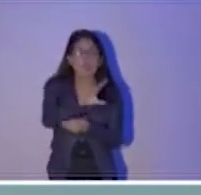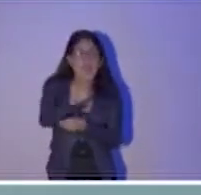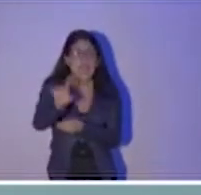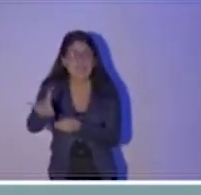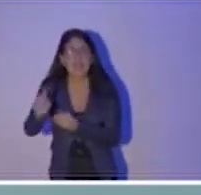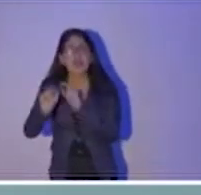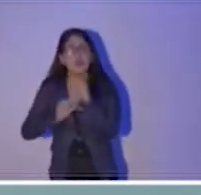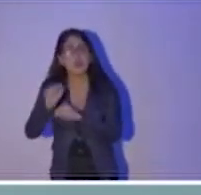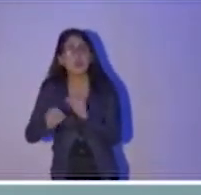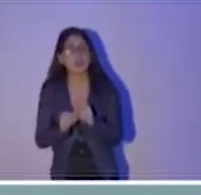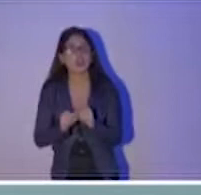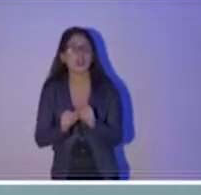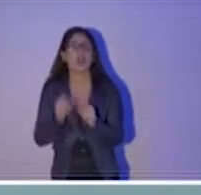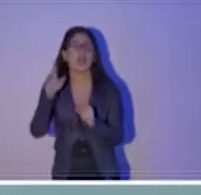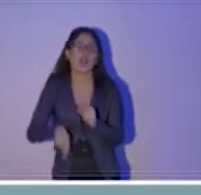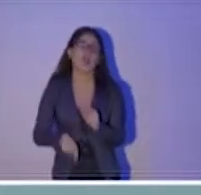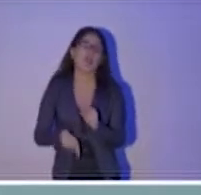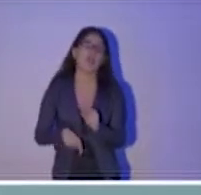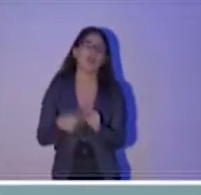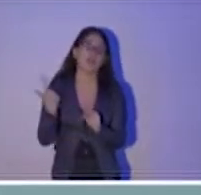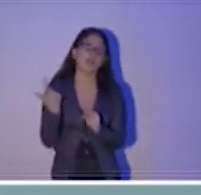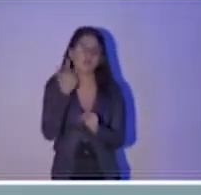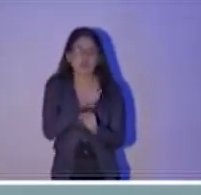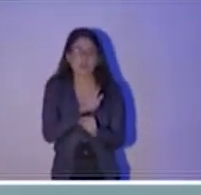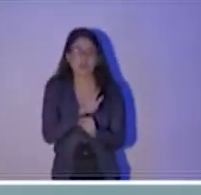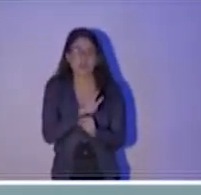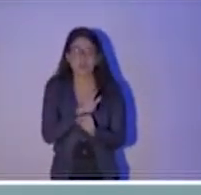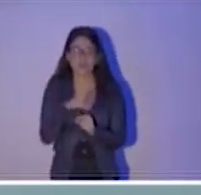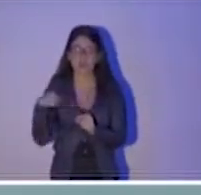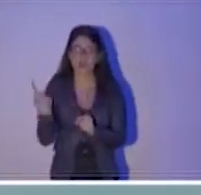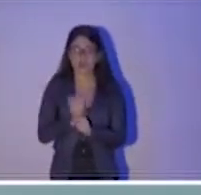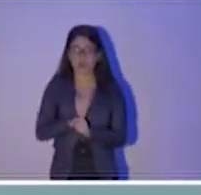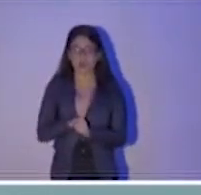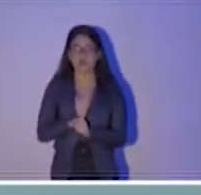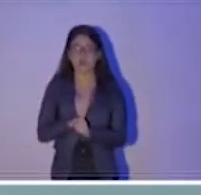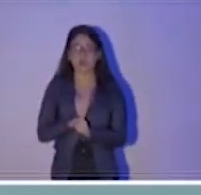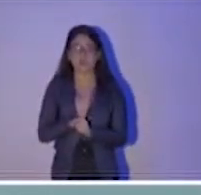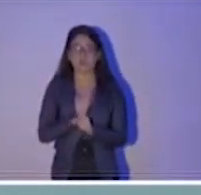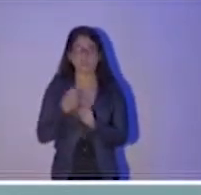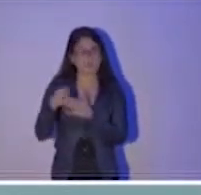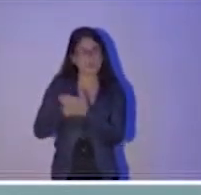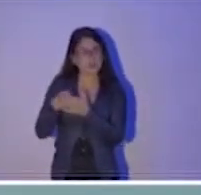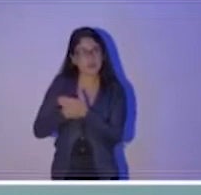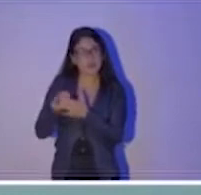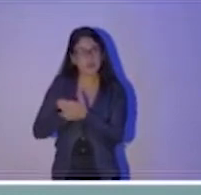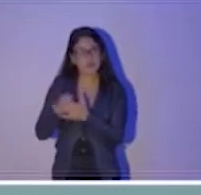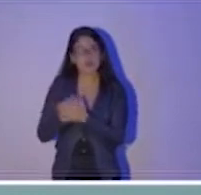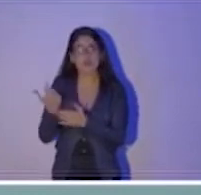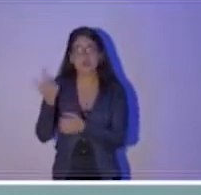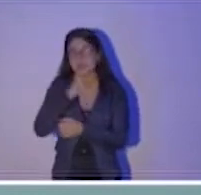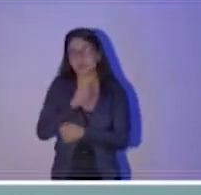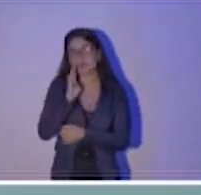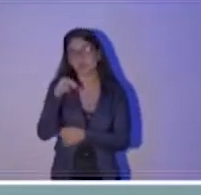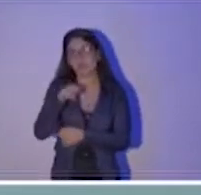uma única meta. A meta que fez com que todos nós brigássemos muito para ter a Base